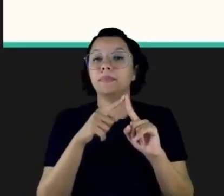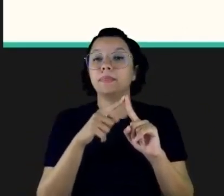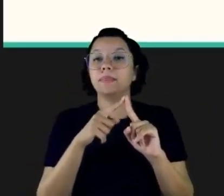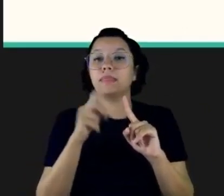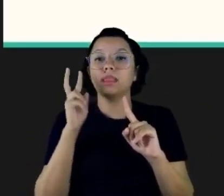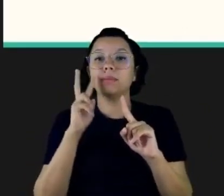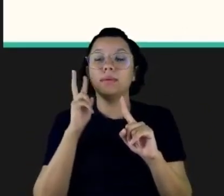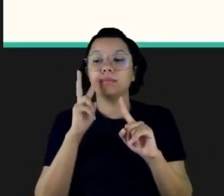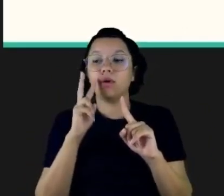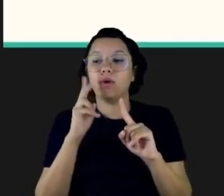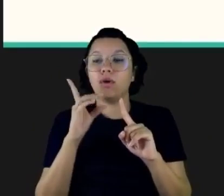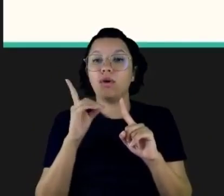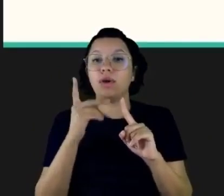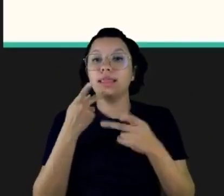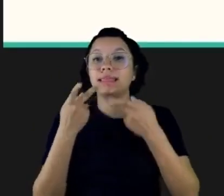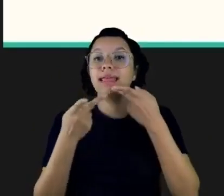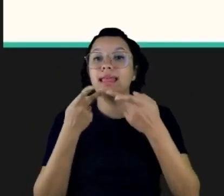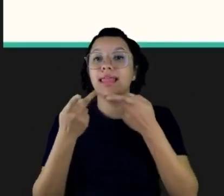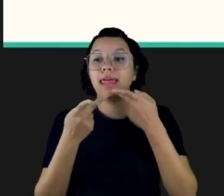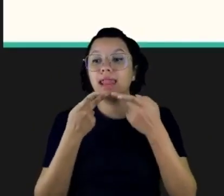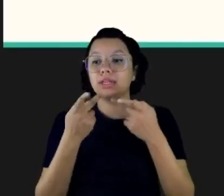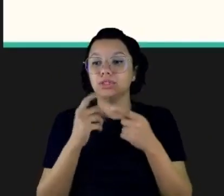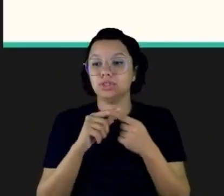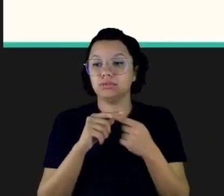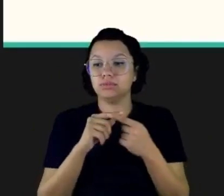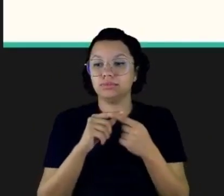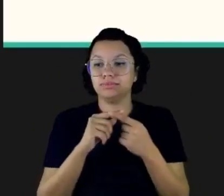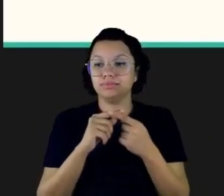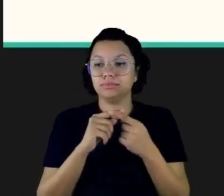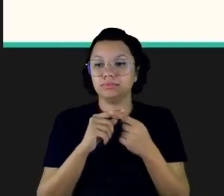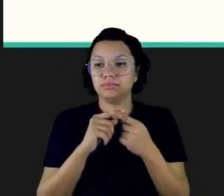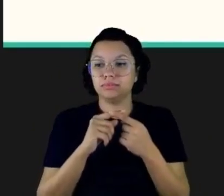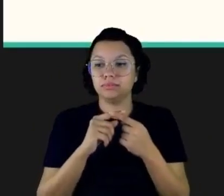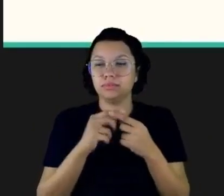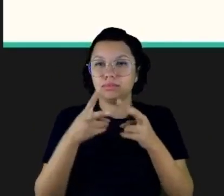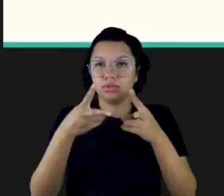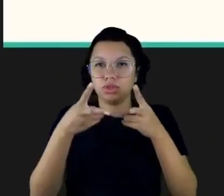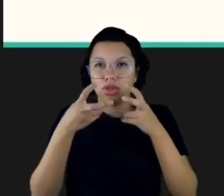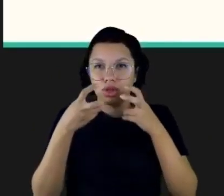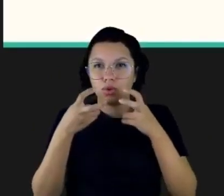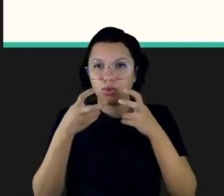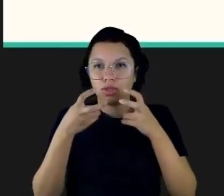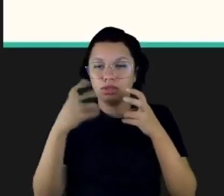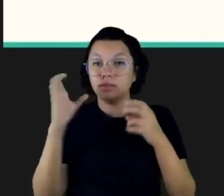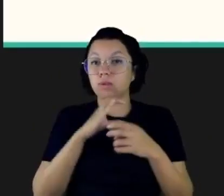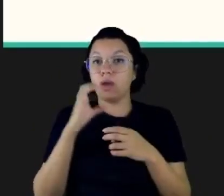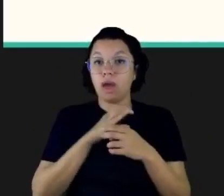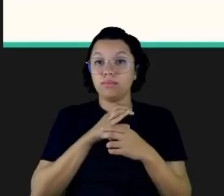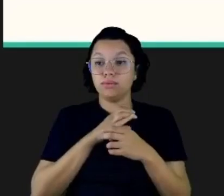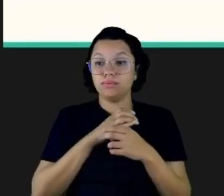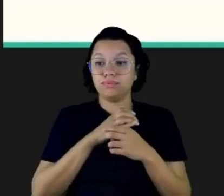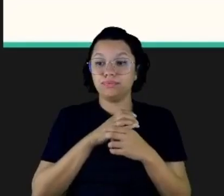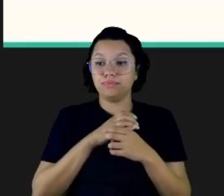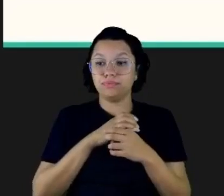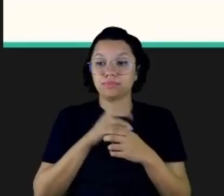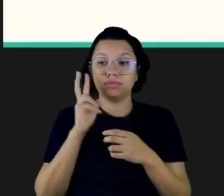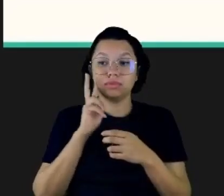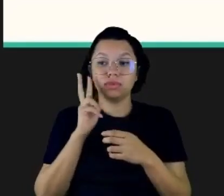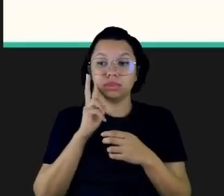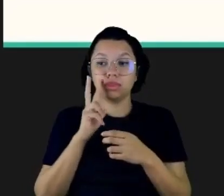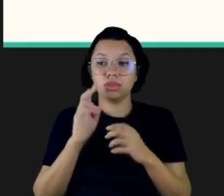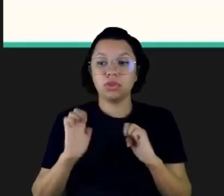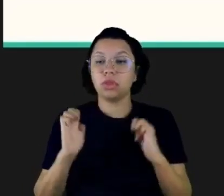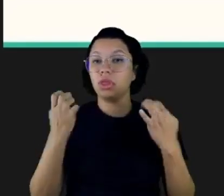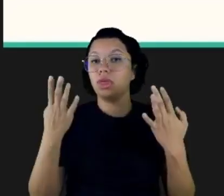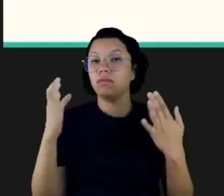tem 3 subtipos. A memória de reconhecimento imediato, a memória de eventos recentes